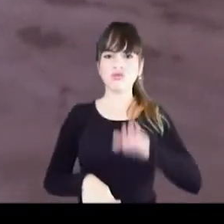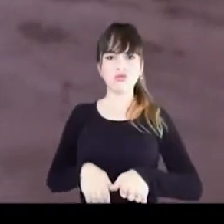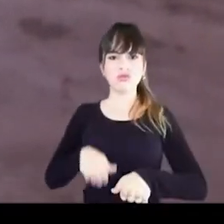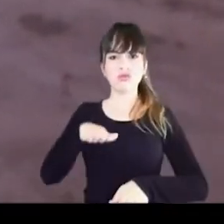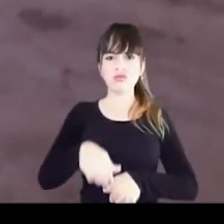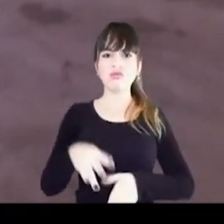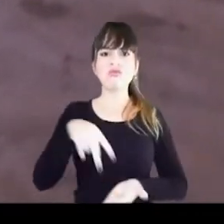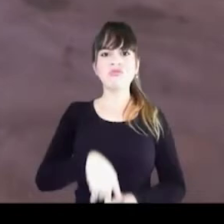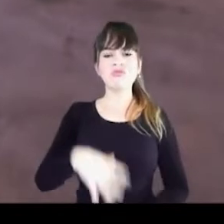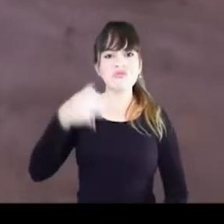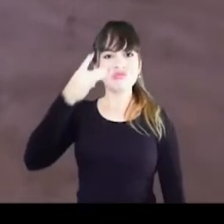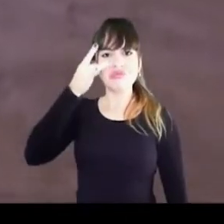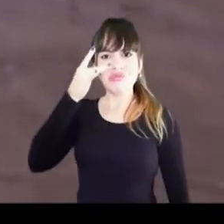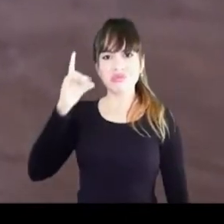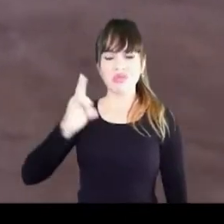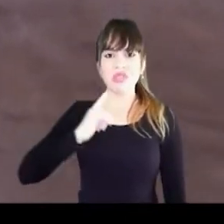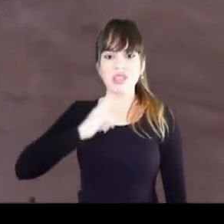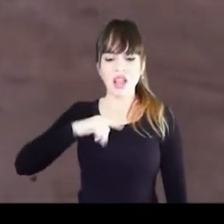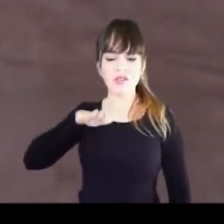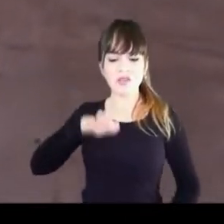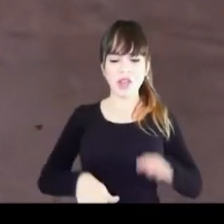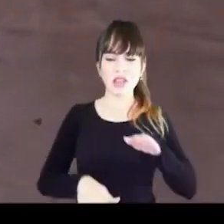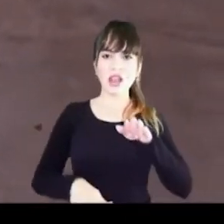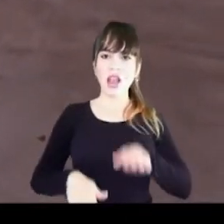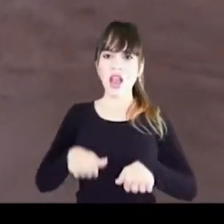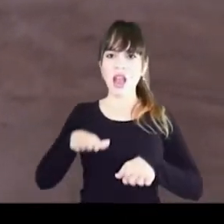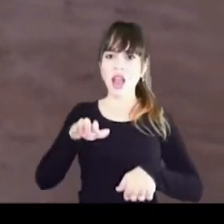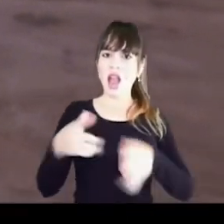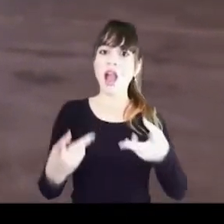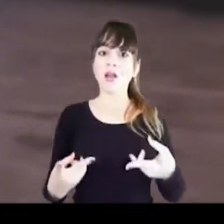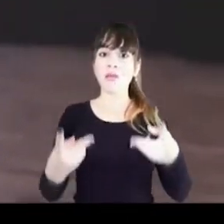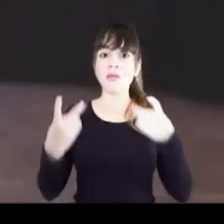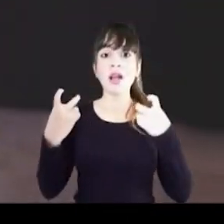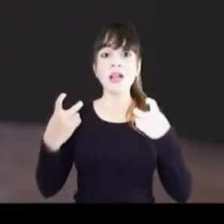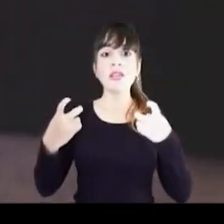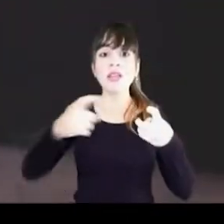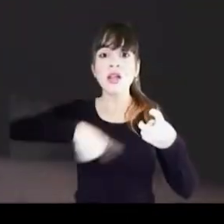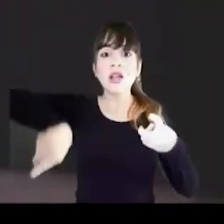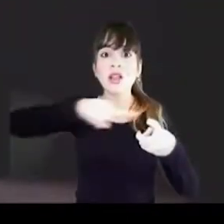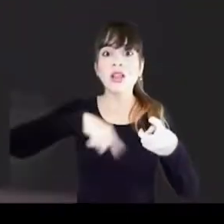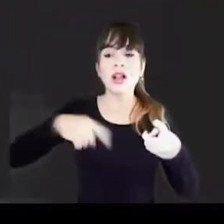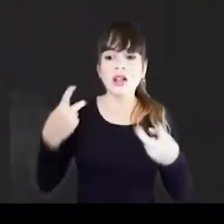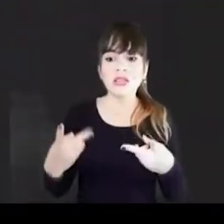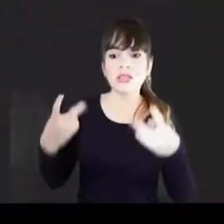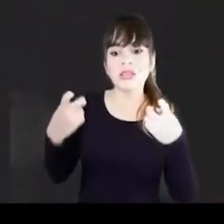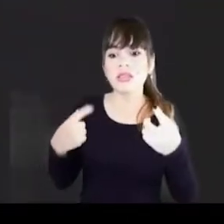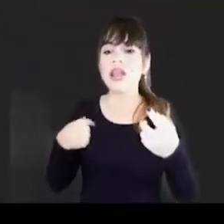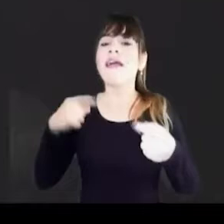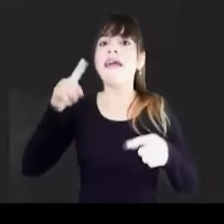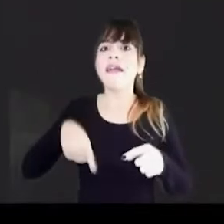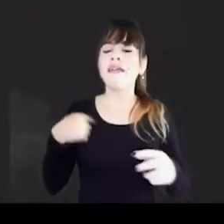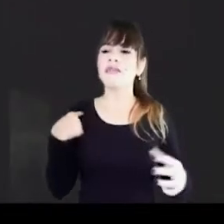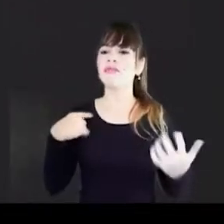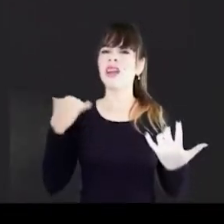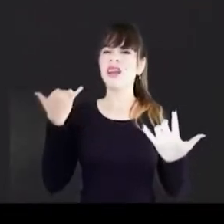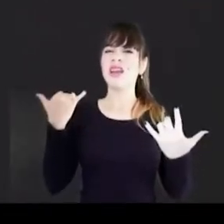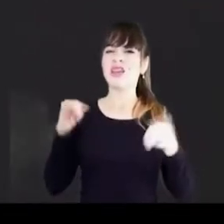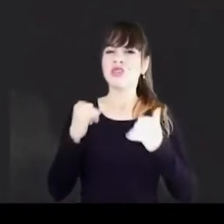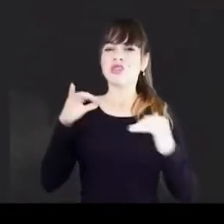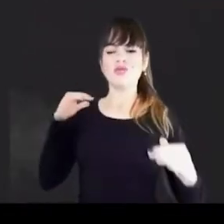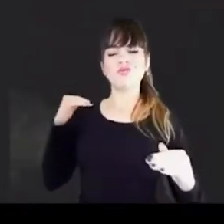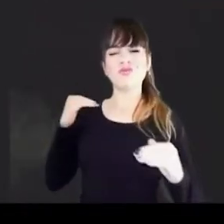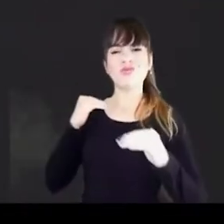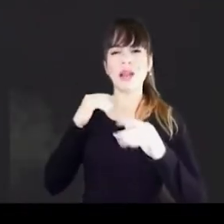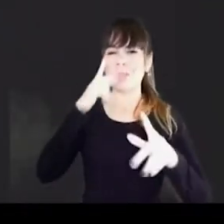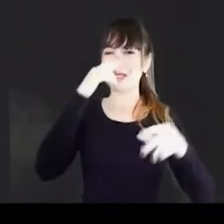com a pisada do pé no chão, vem nessa pisada fixa do chão e ela veio, sobe, então eu tenho uma energia